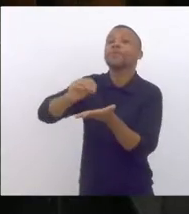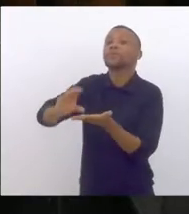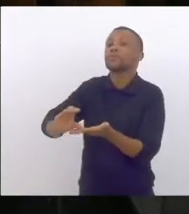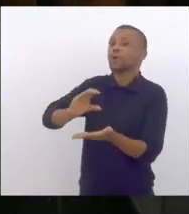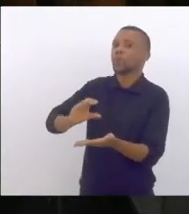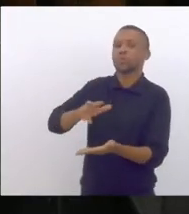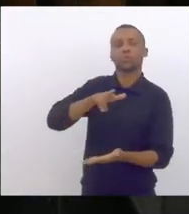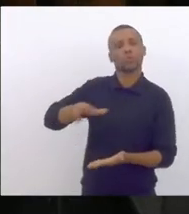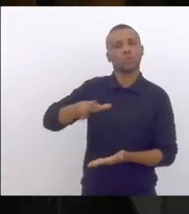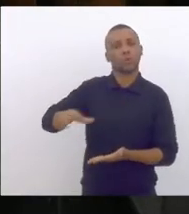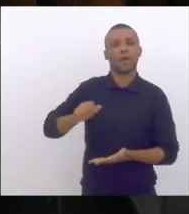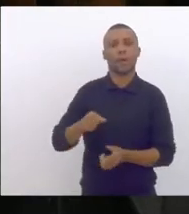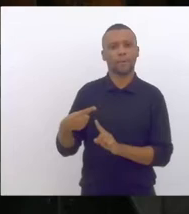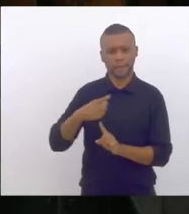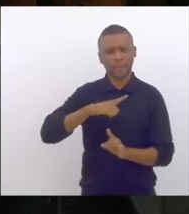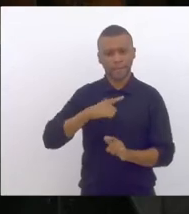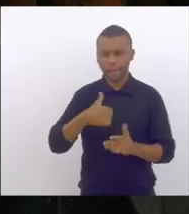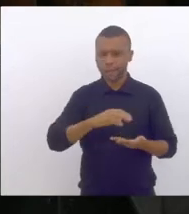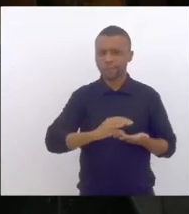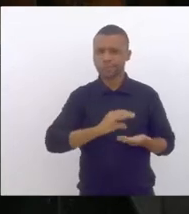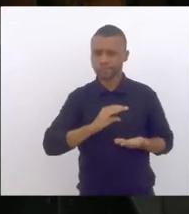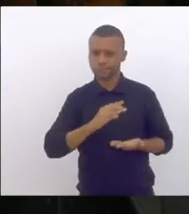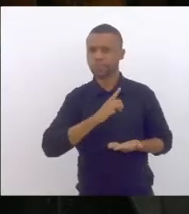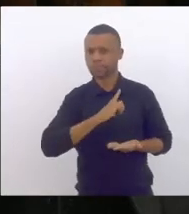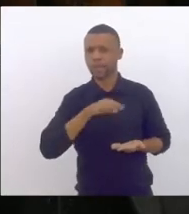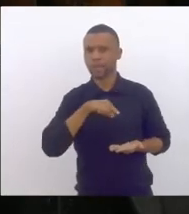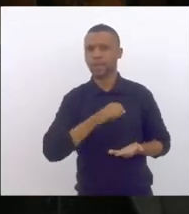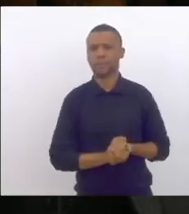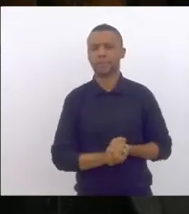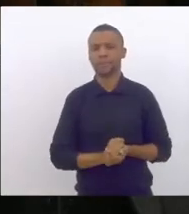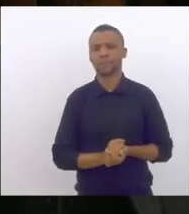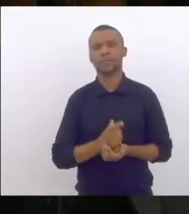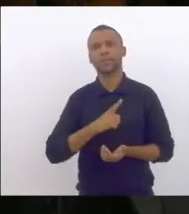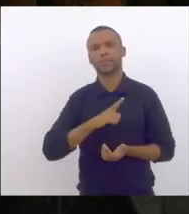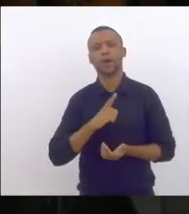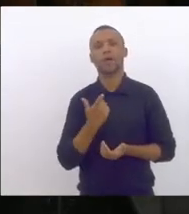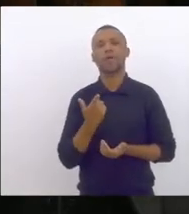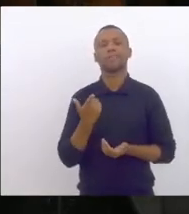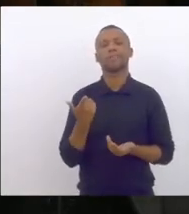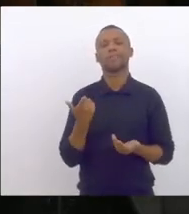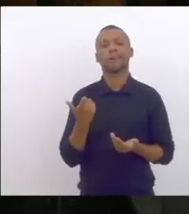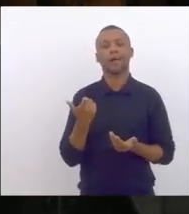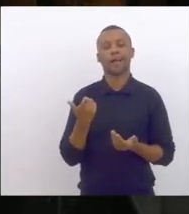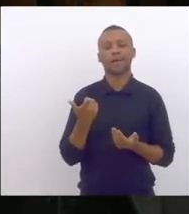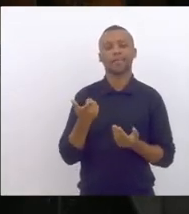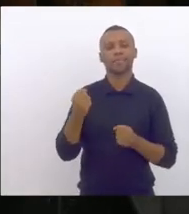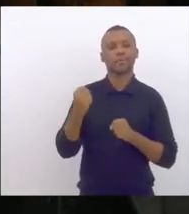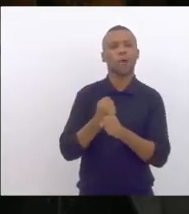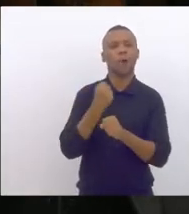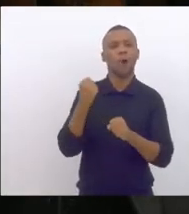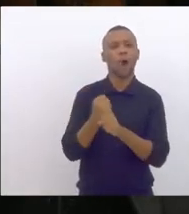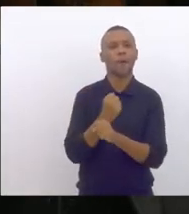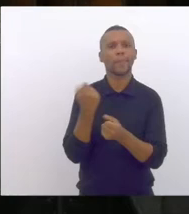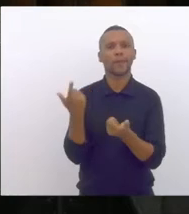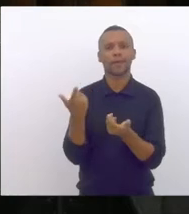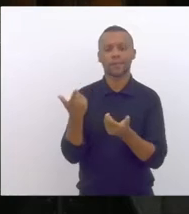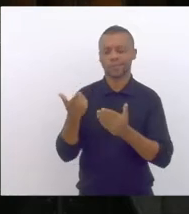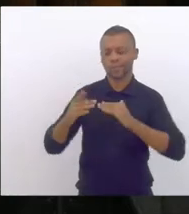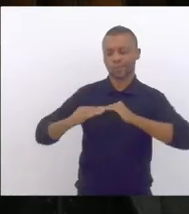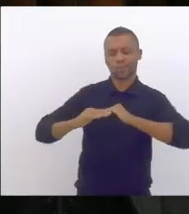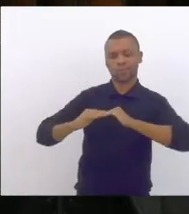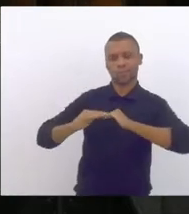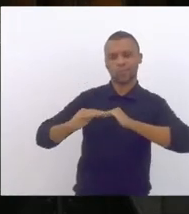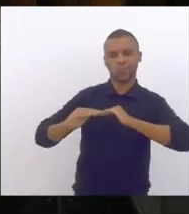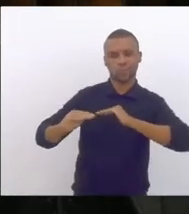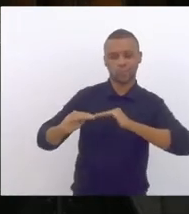porque recurso tem então até asfaltando o teto de praça não vou conseguir dar o mínimo de